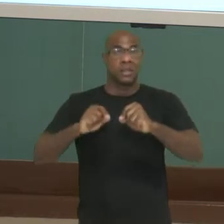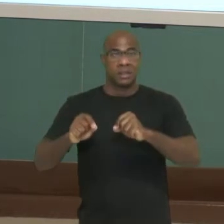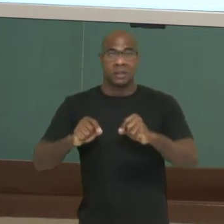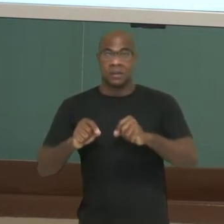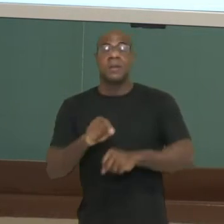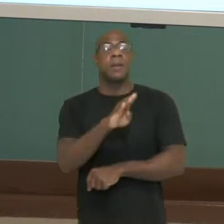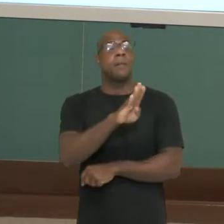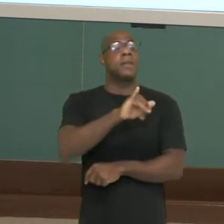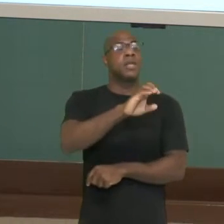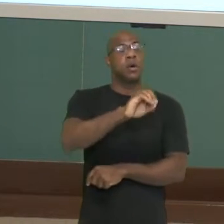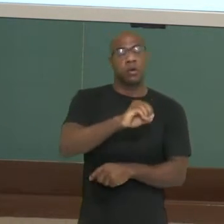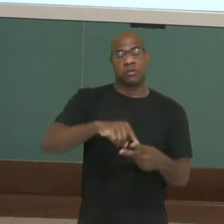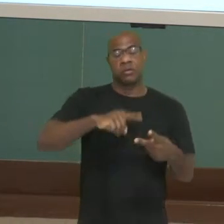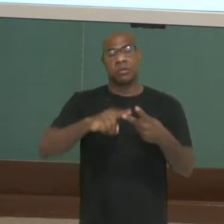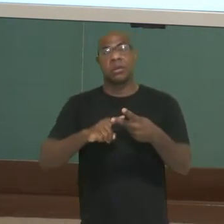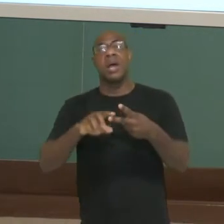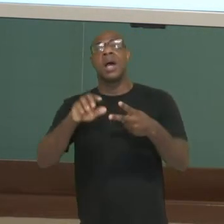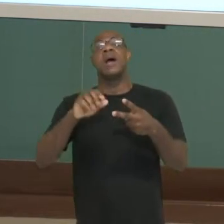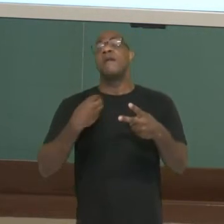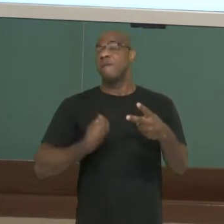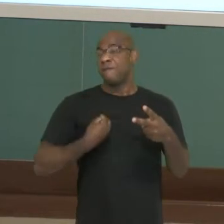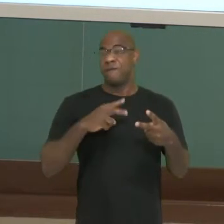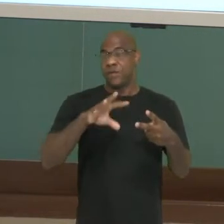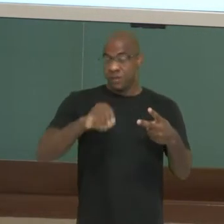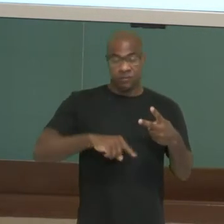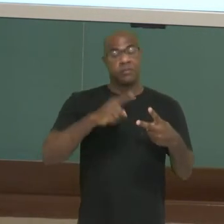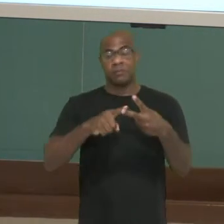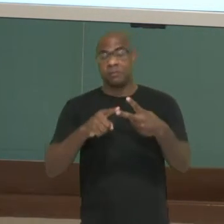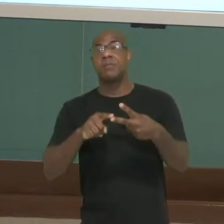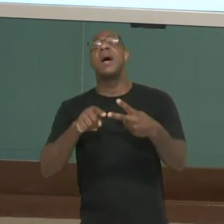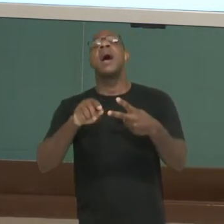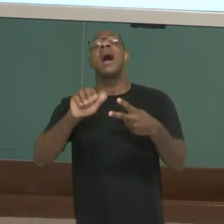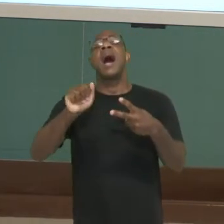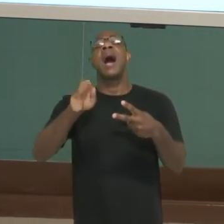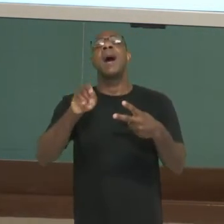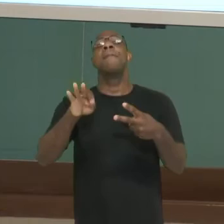fatores bióticos, vivos, quanto dos fatores